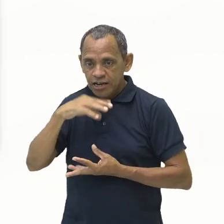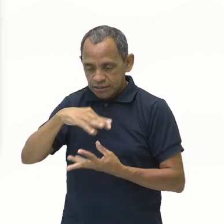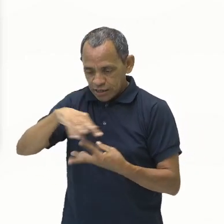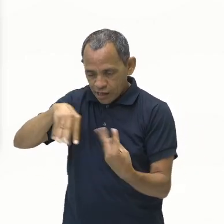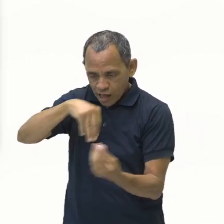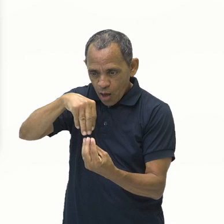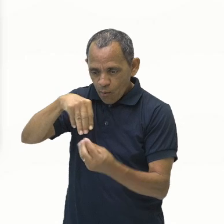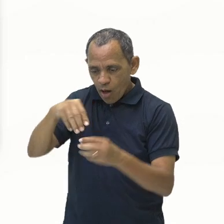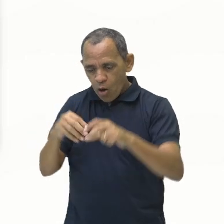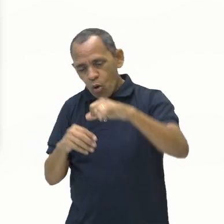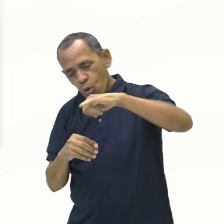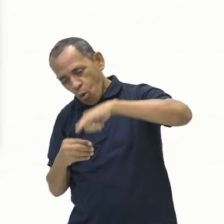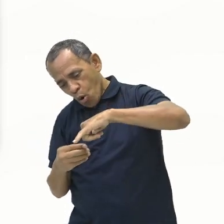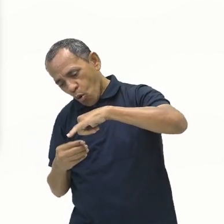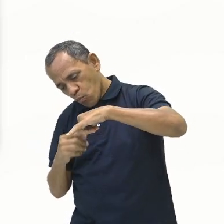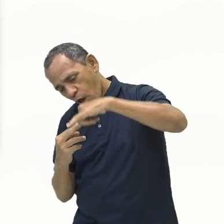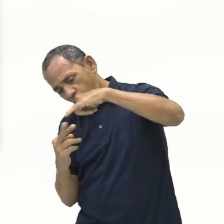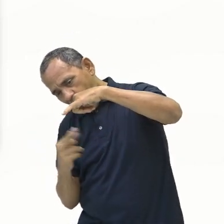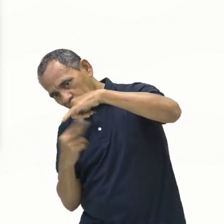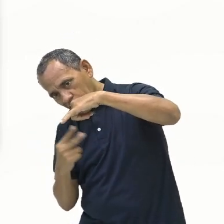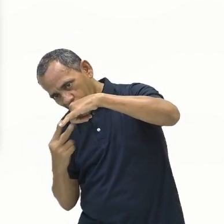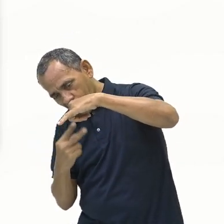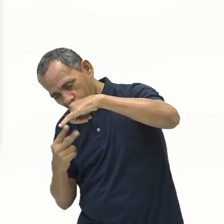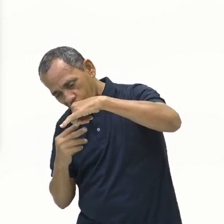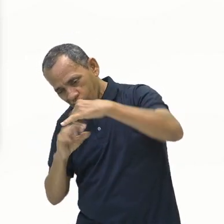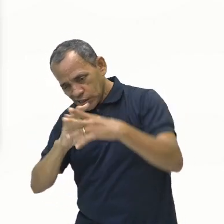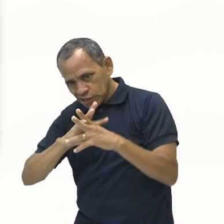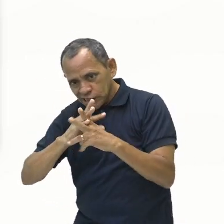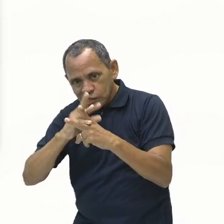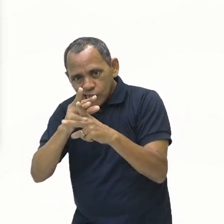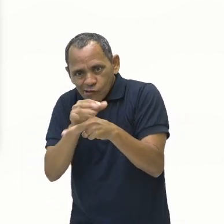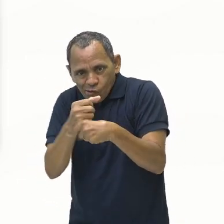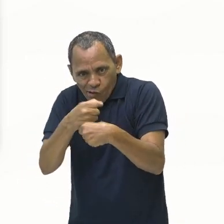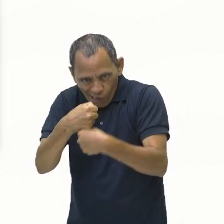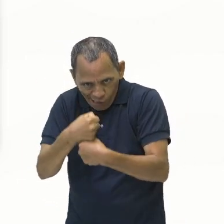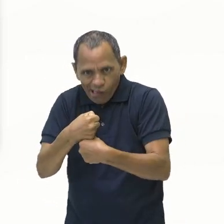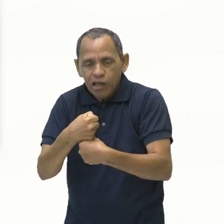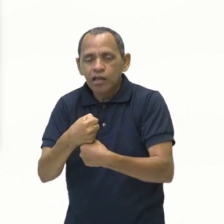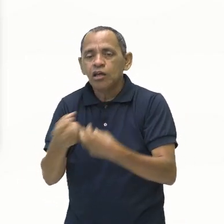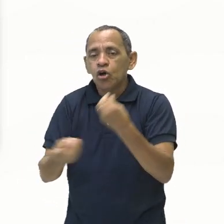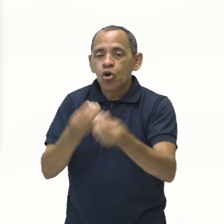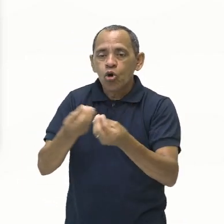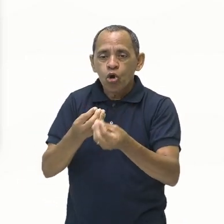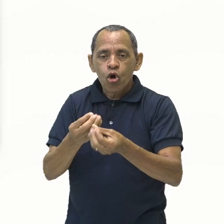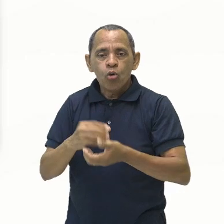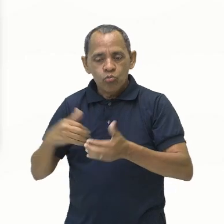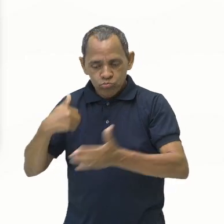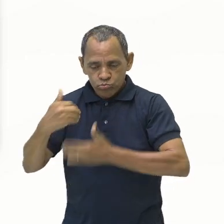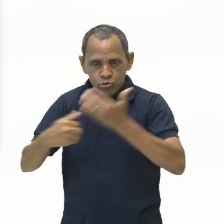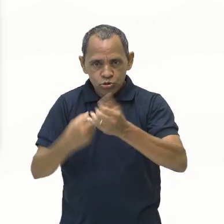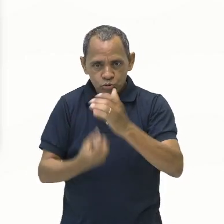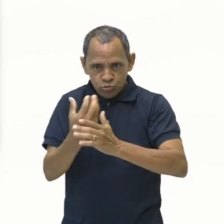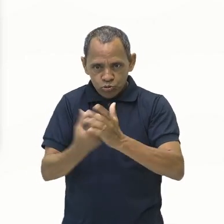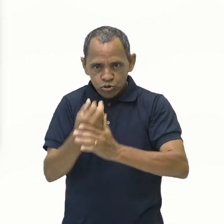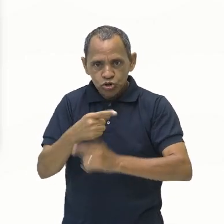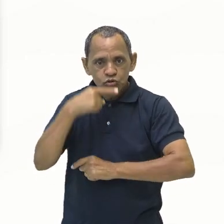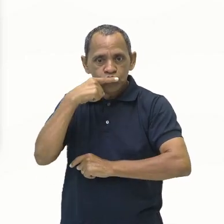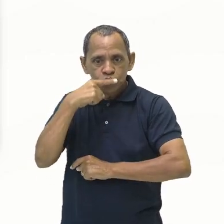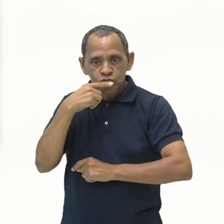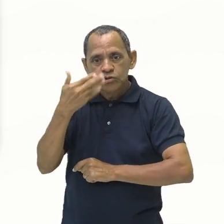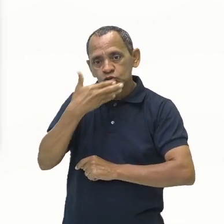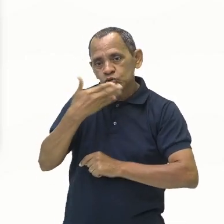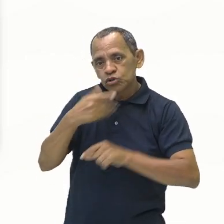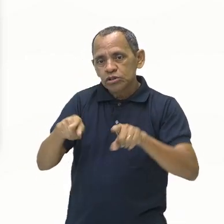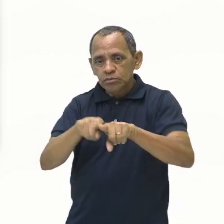caldo. Era o coração do processo de produção do açúcar. Logo aqui, ó, nós temos